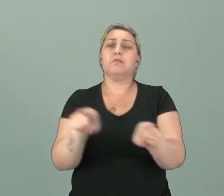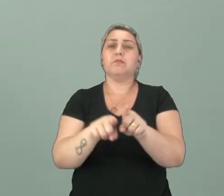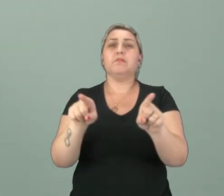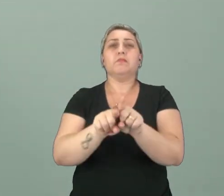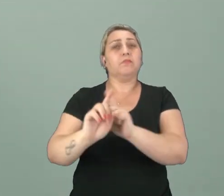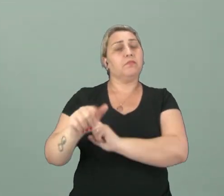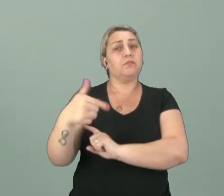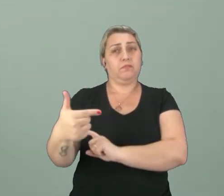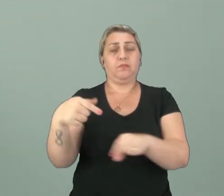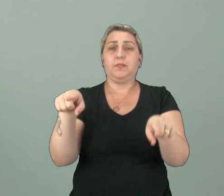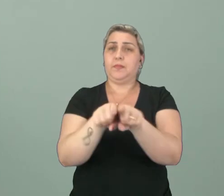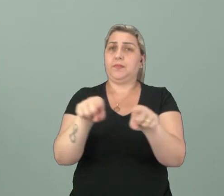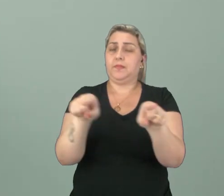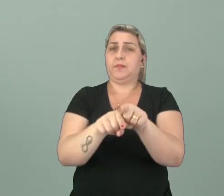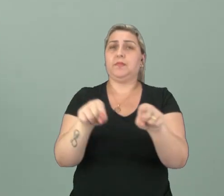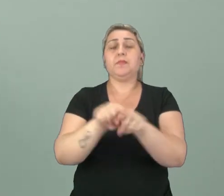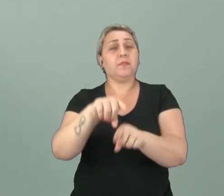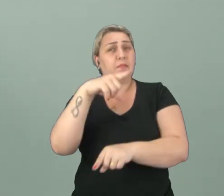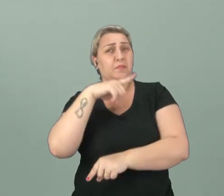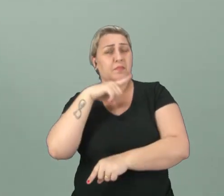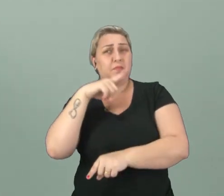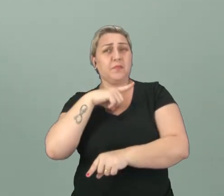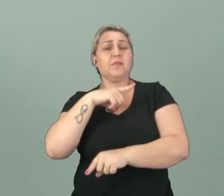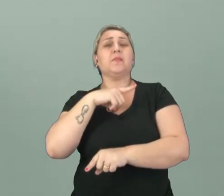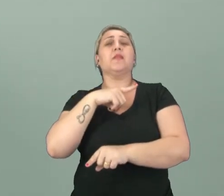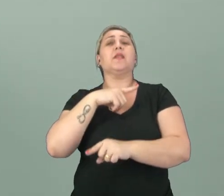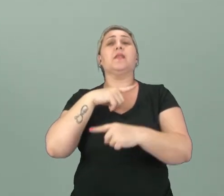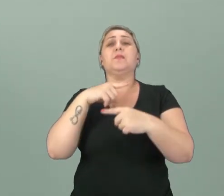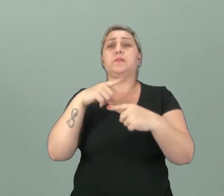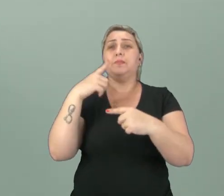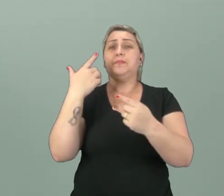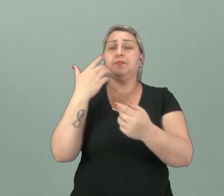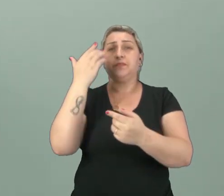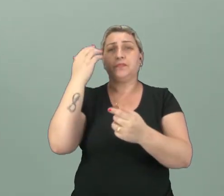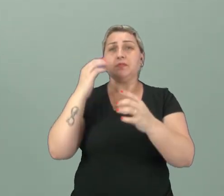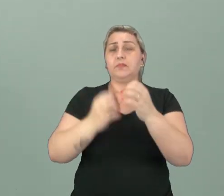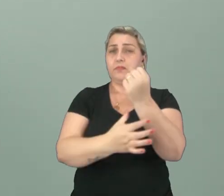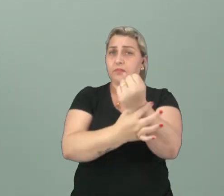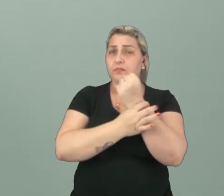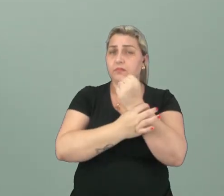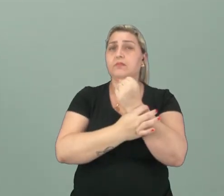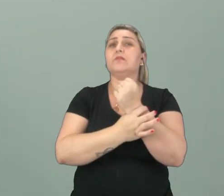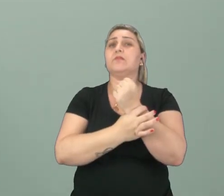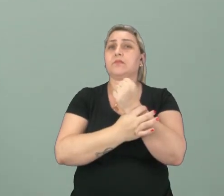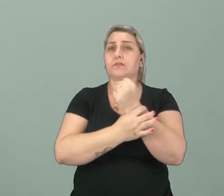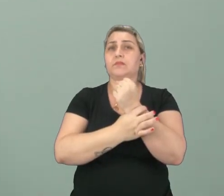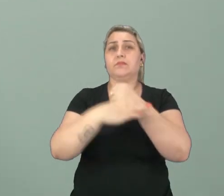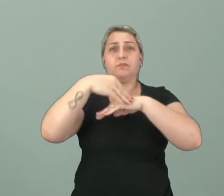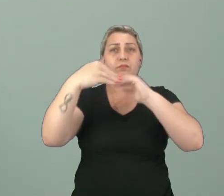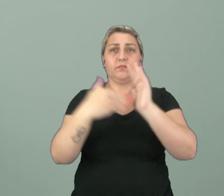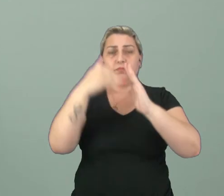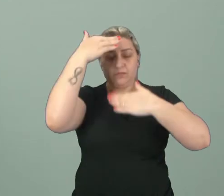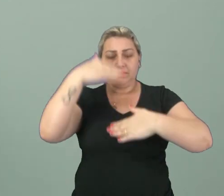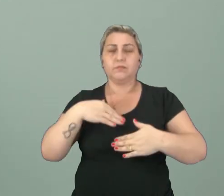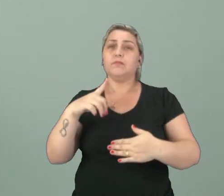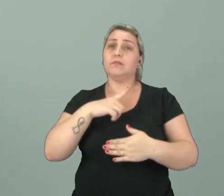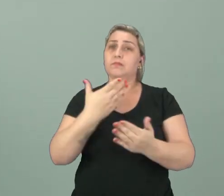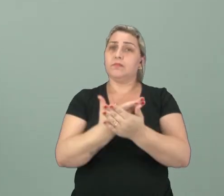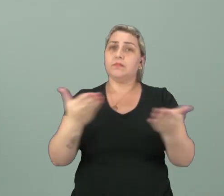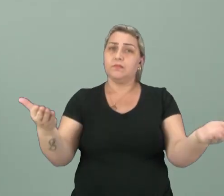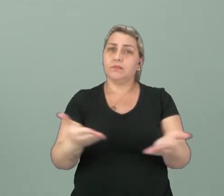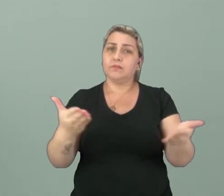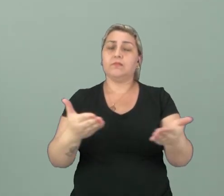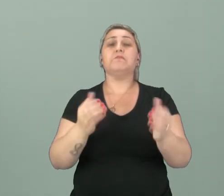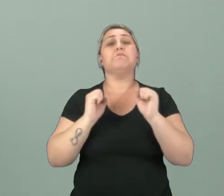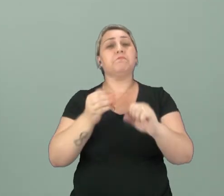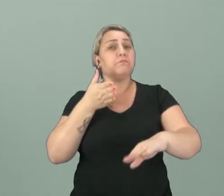local de onde partem os dendritos e axônios. Na letra C nós temos que a estrutura 3 é o dendrito, que é o local especializado